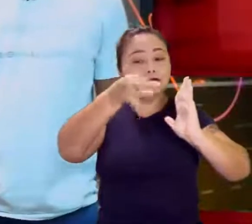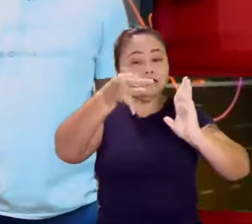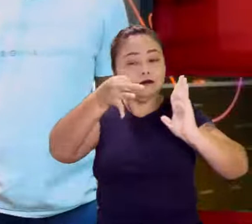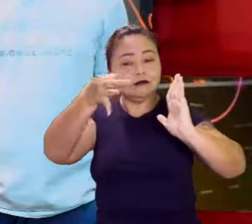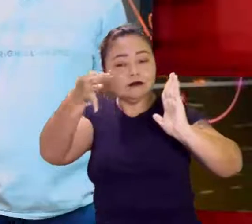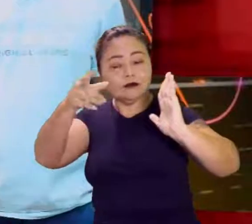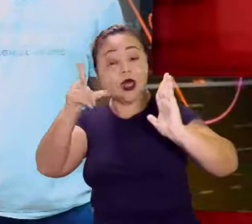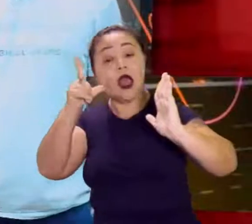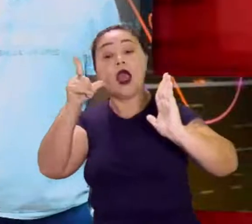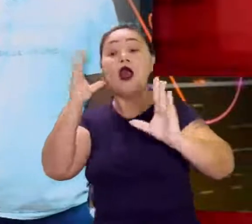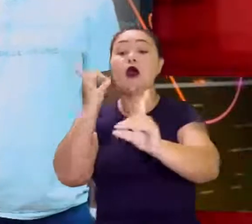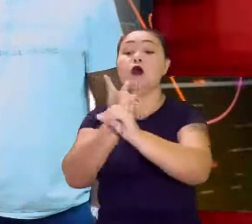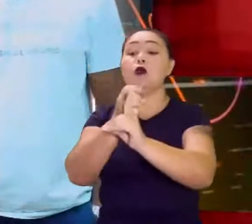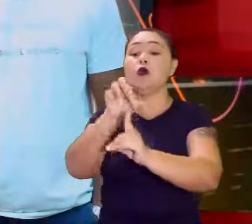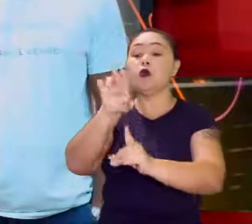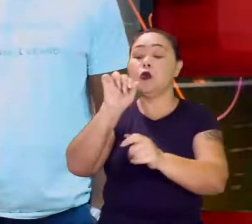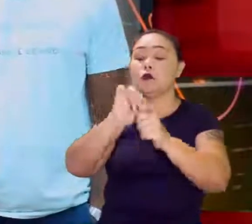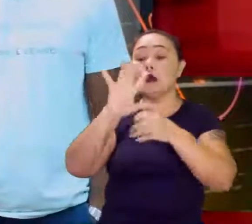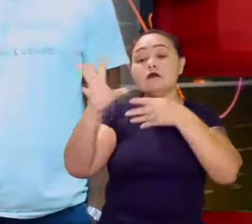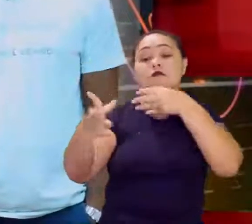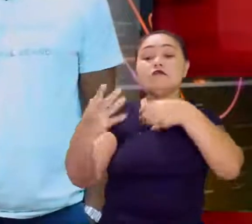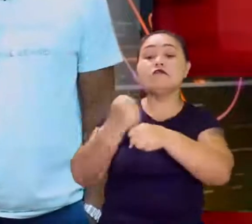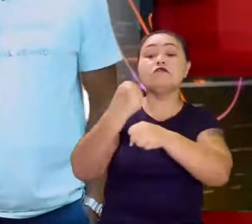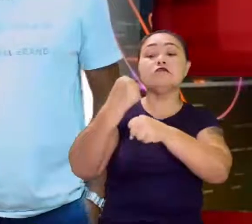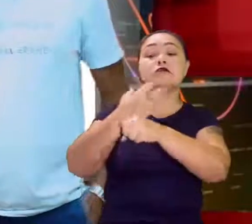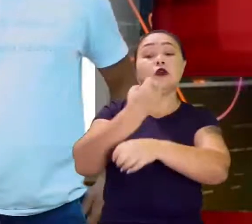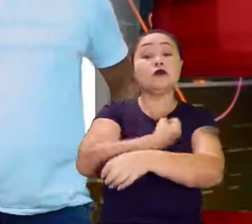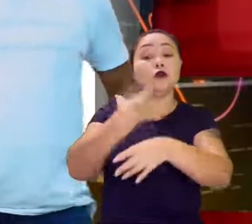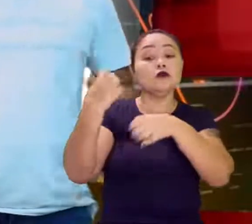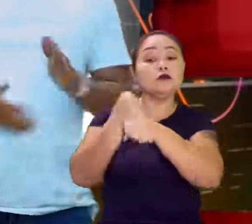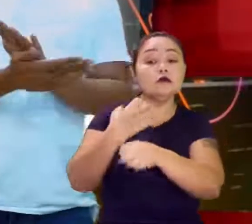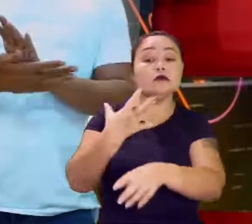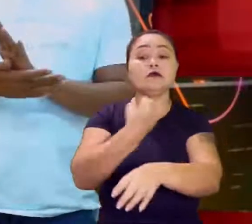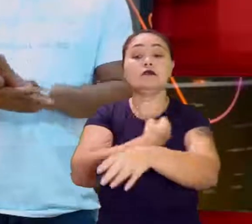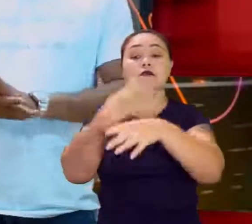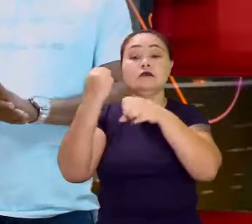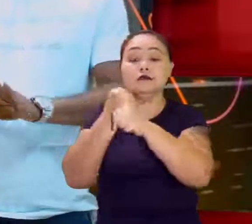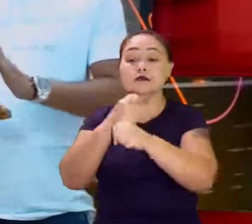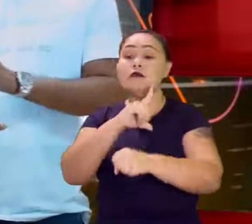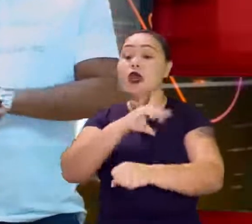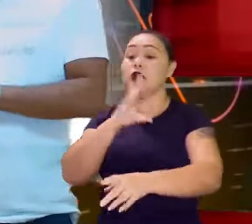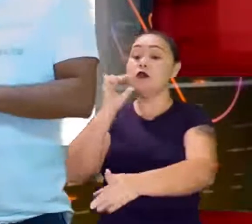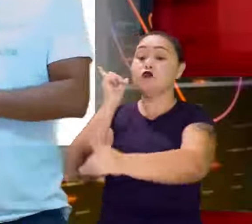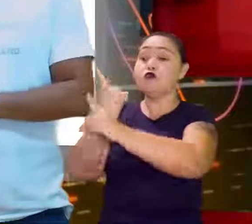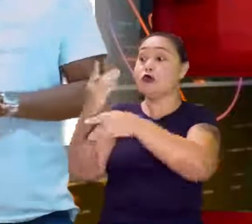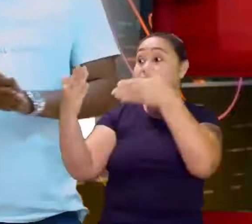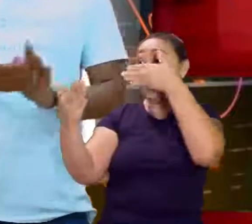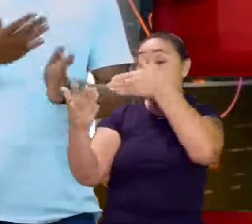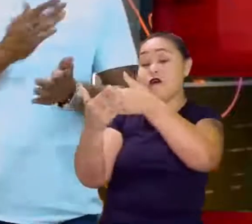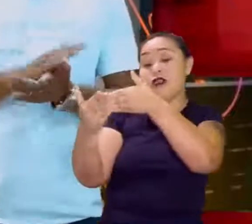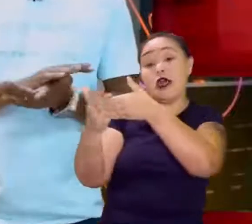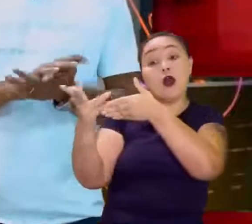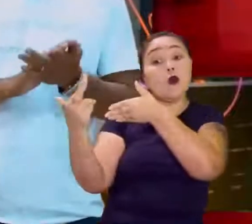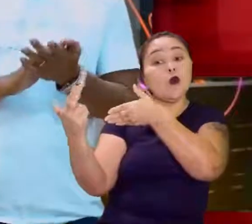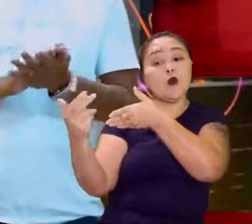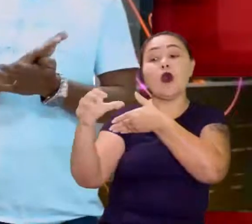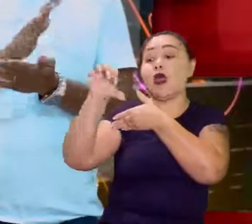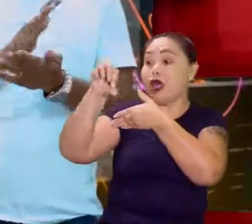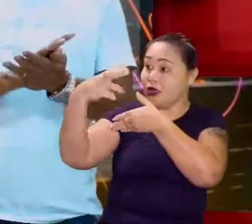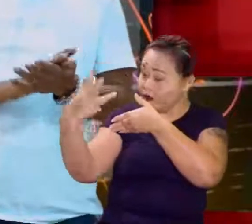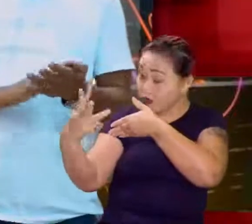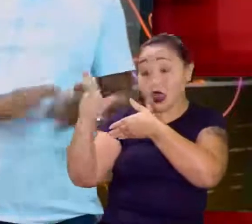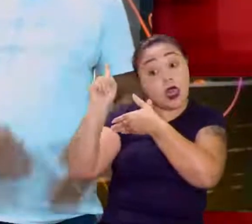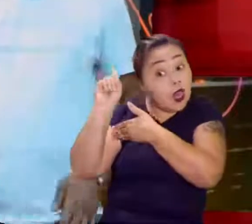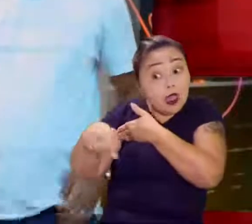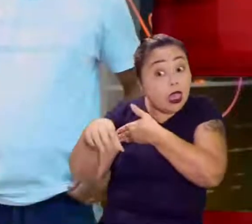momento que achou a razão, vai somando aquele valor, tem que chegar naquele final ali já tá estipulado, né? Isso. É o 93?